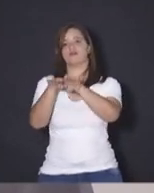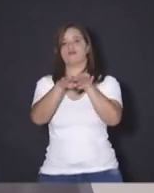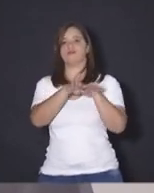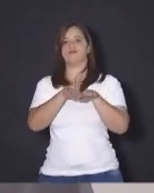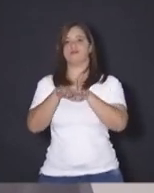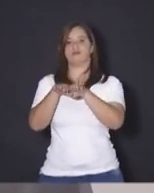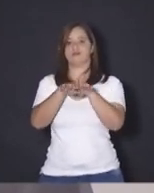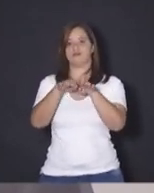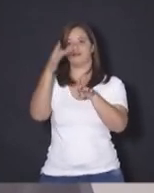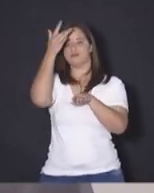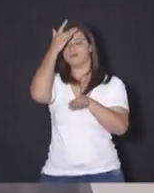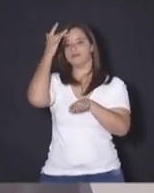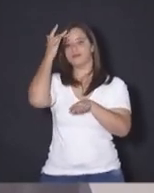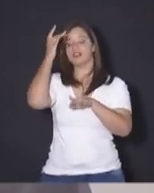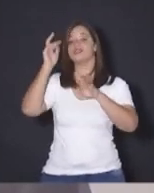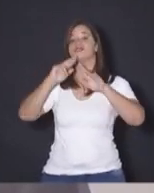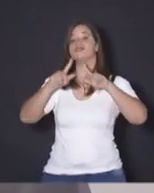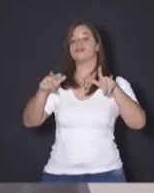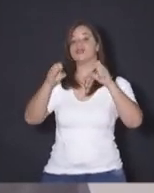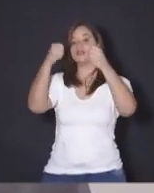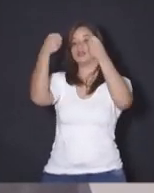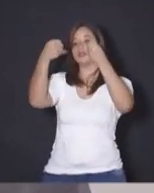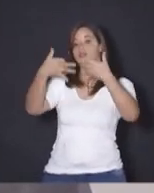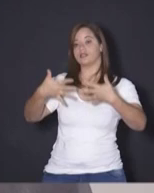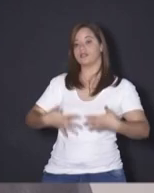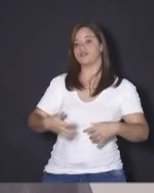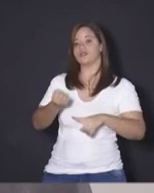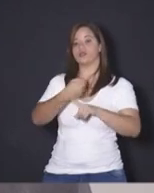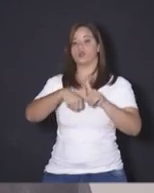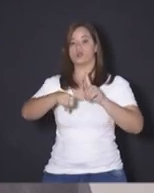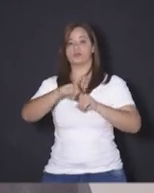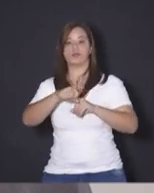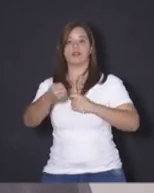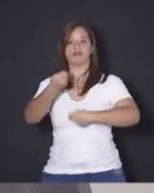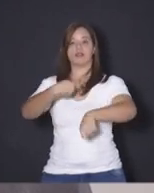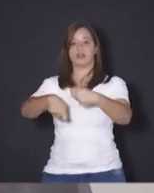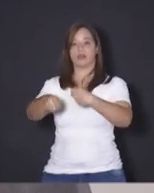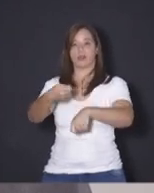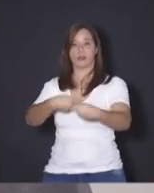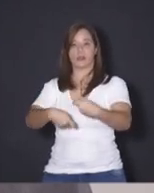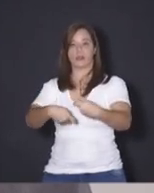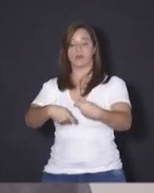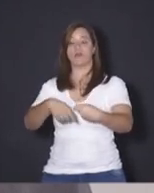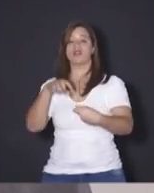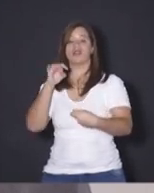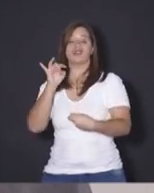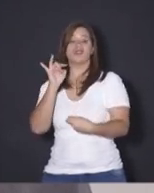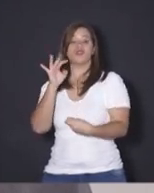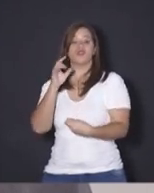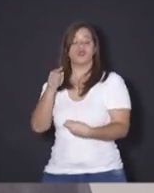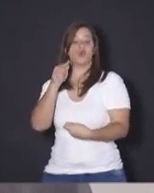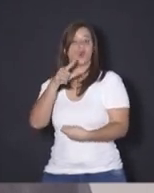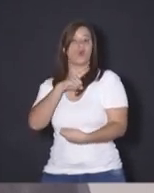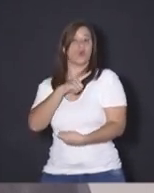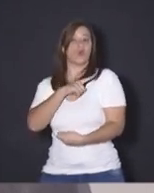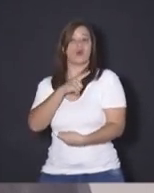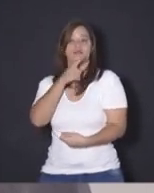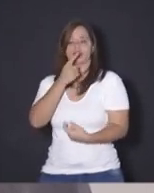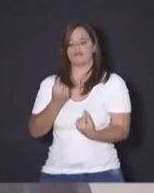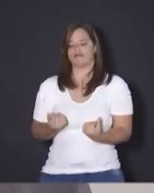a diferença se explica socialmente economicamente basta você quer é